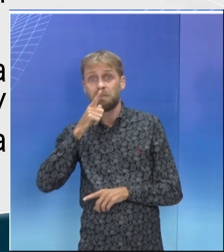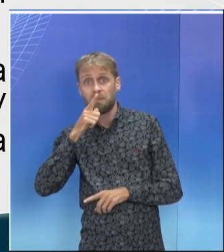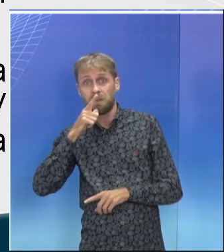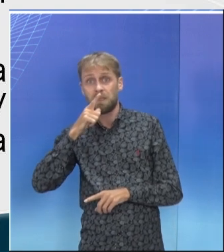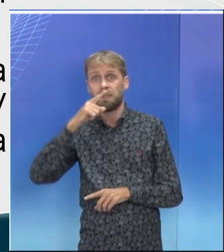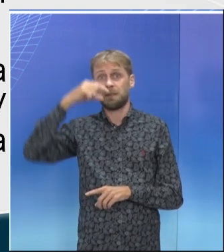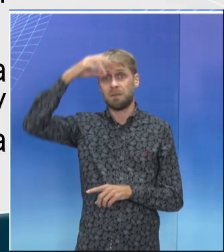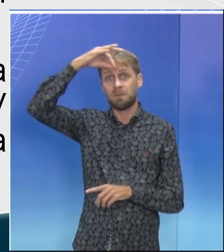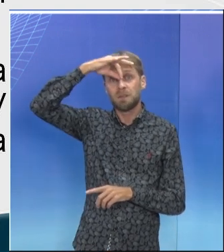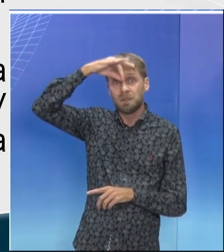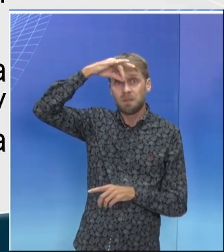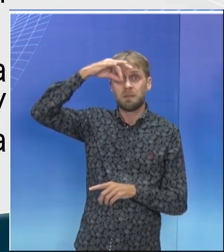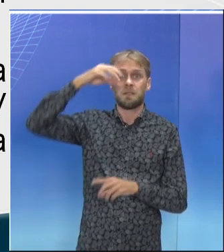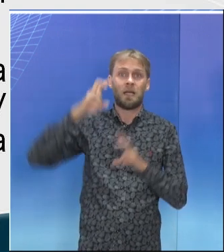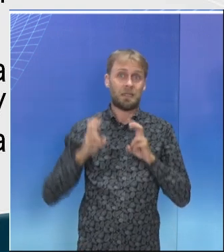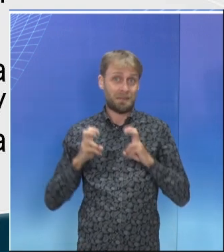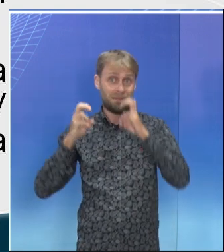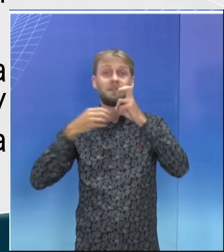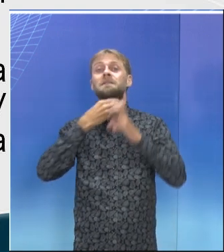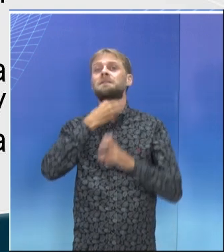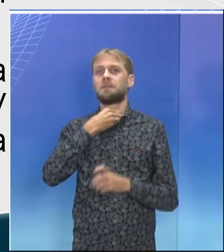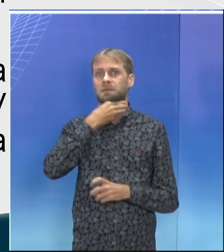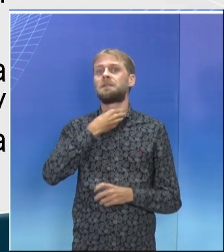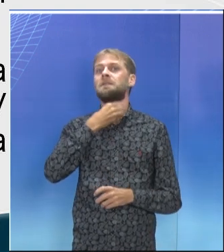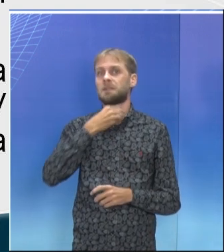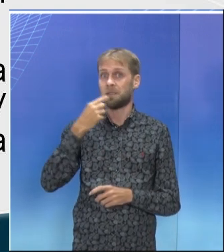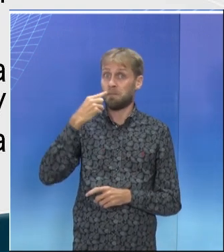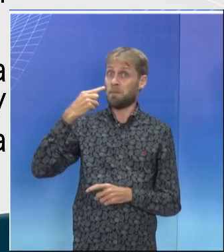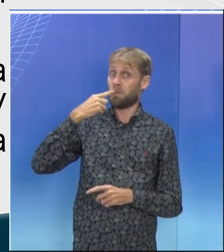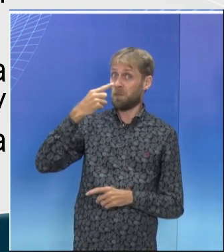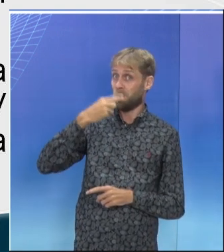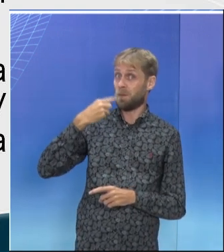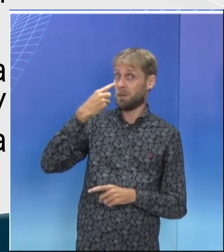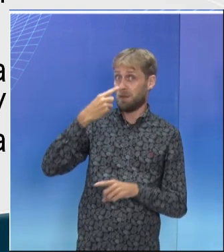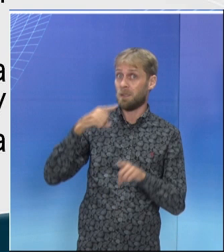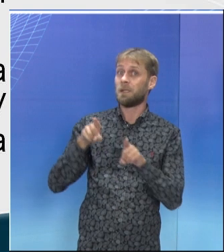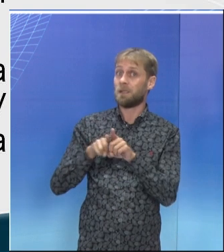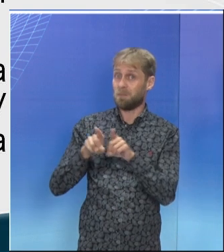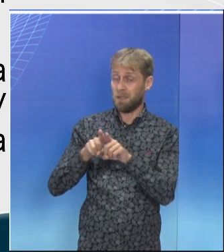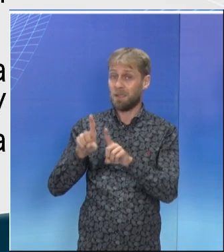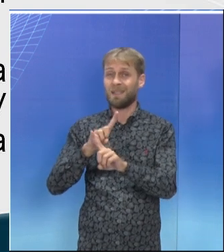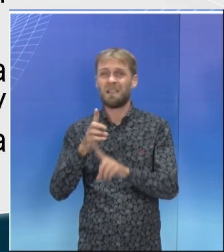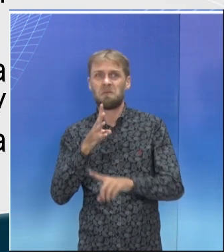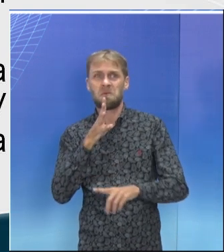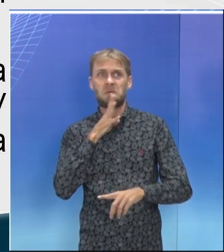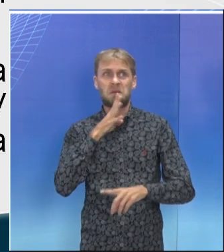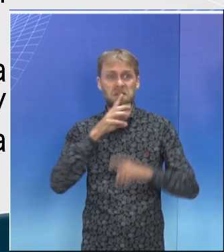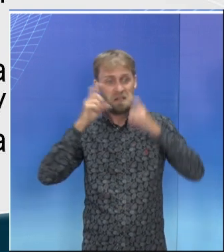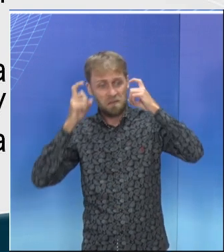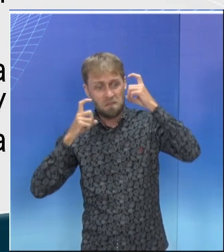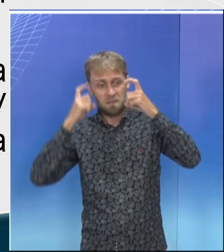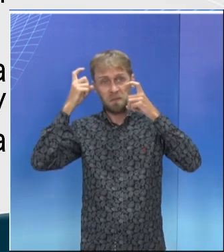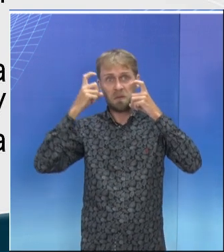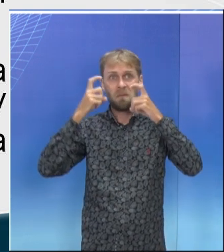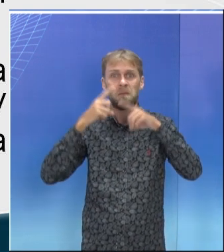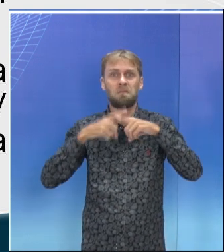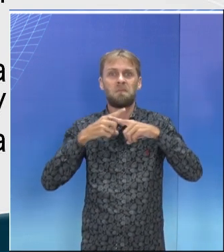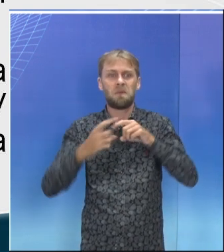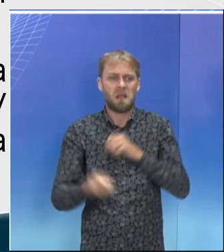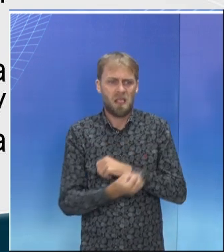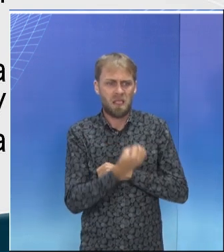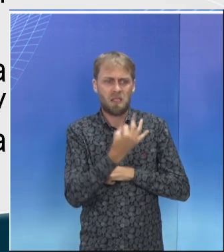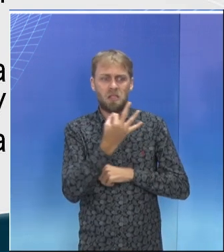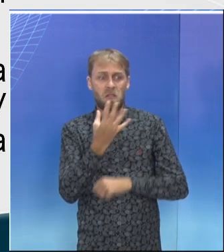genitais e câncer de boca e garganta, que, se bem não são tão conhecidos ou alarmantes por